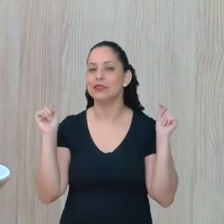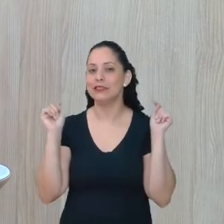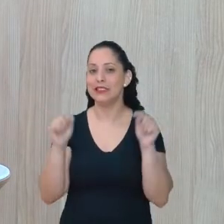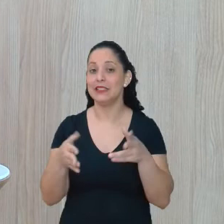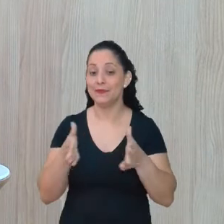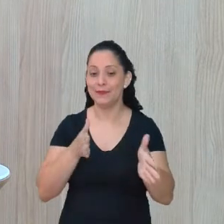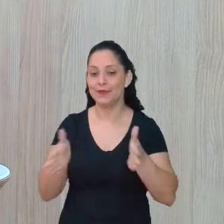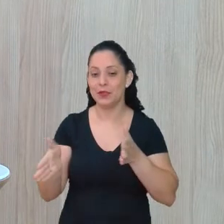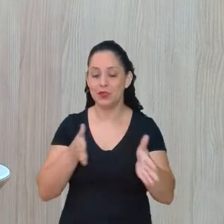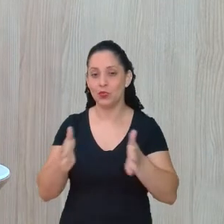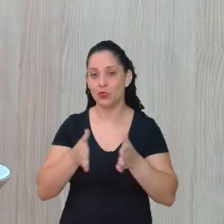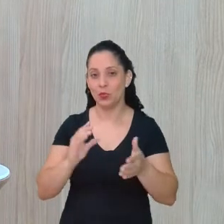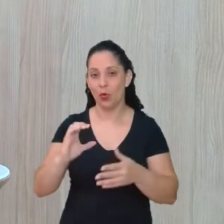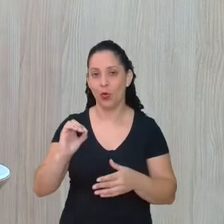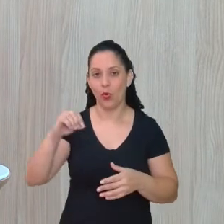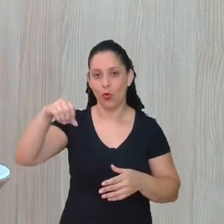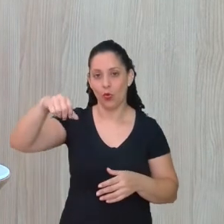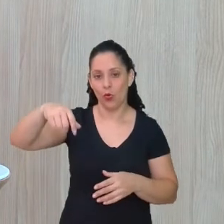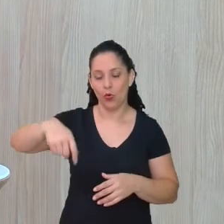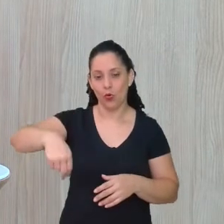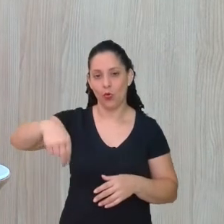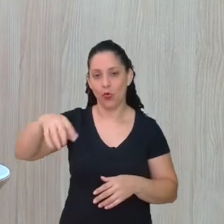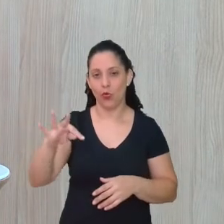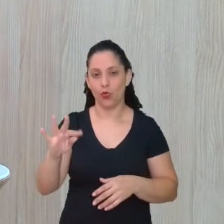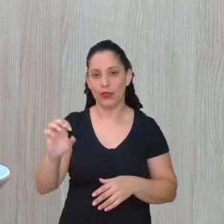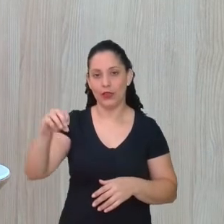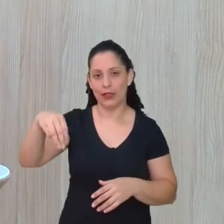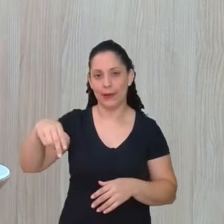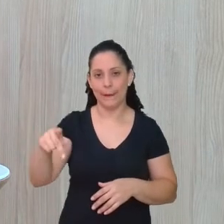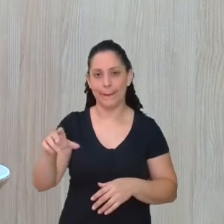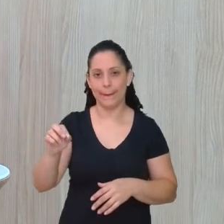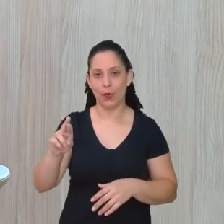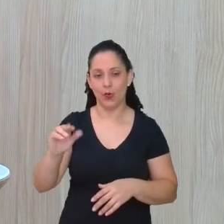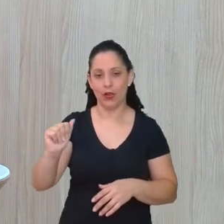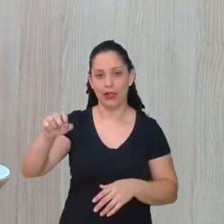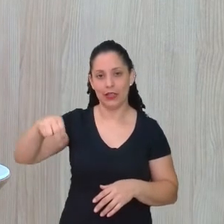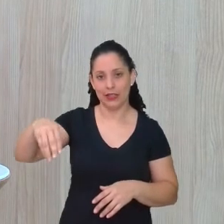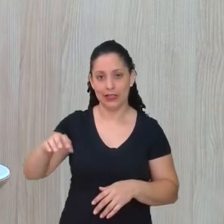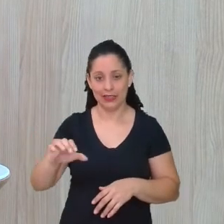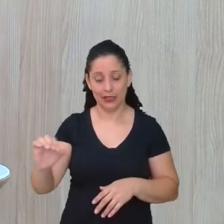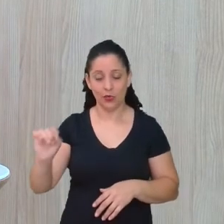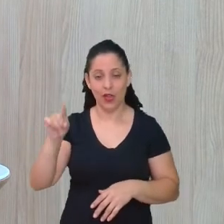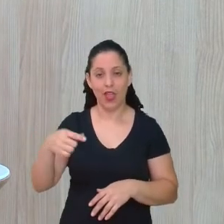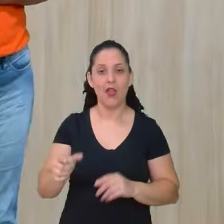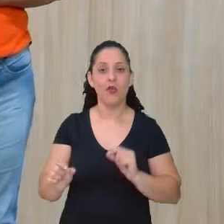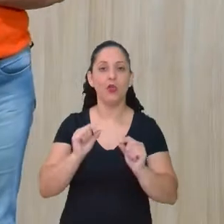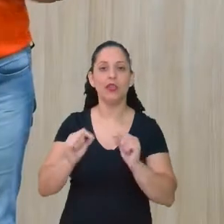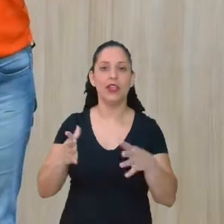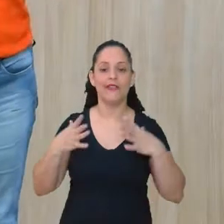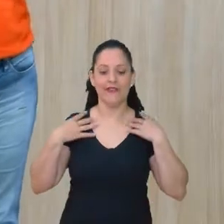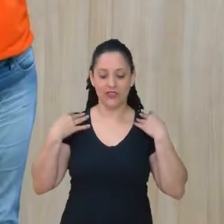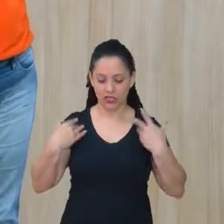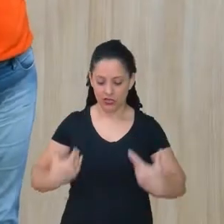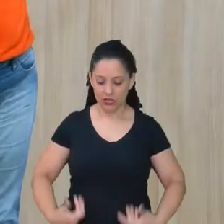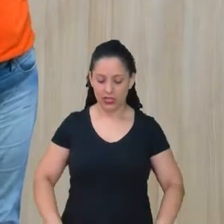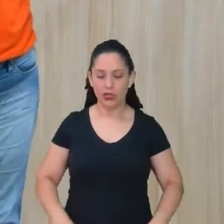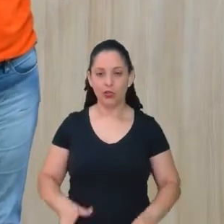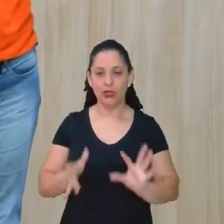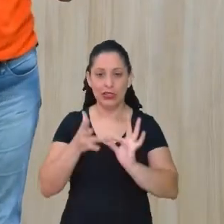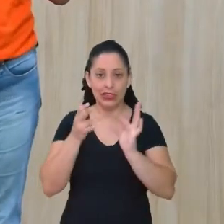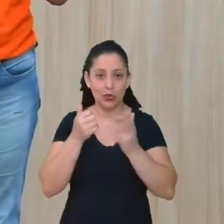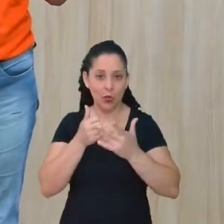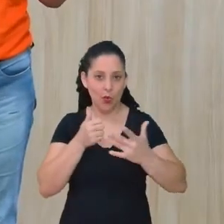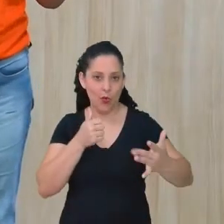contemporaneidade foi a peça Vestido de Noiva de Nelson Rodrigues? No Brasil, exatamente. Aham. 1948, se eu